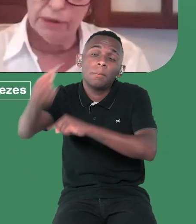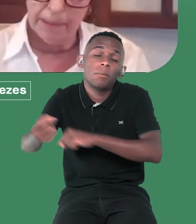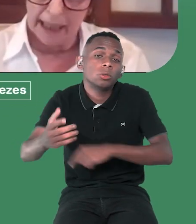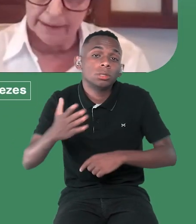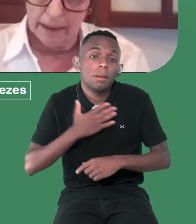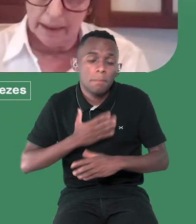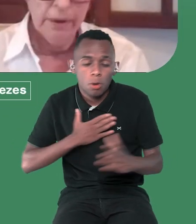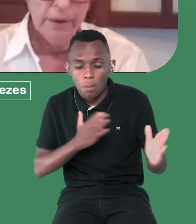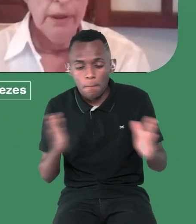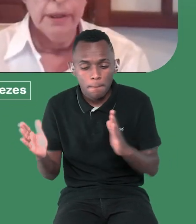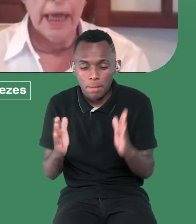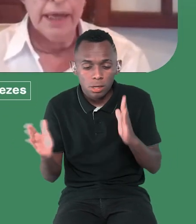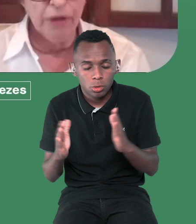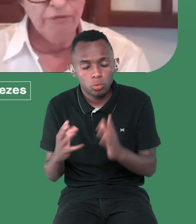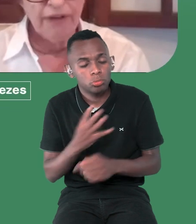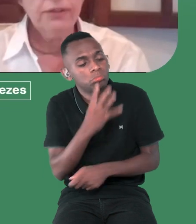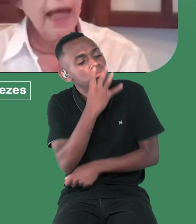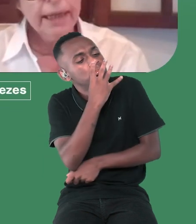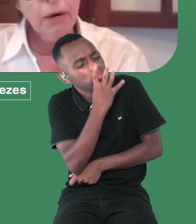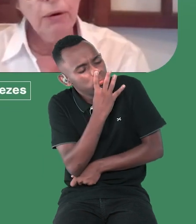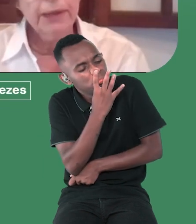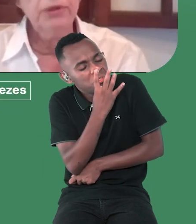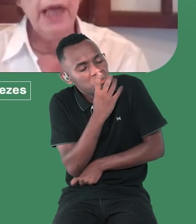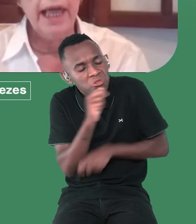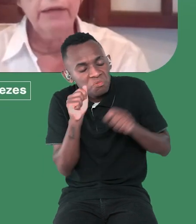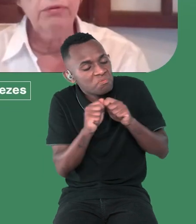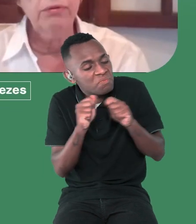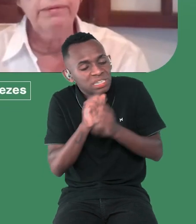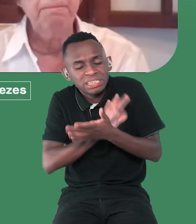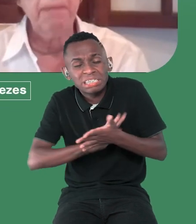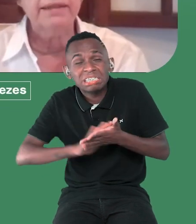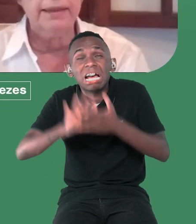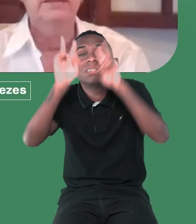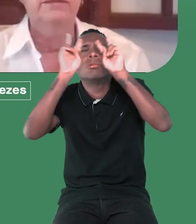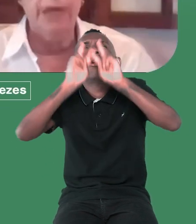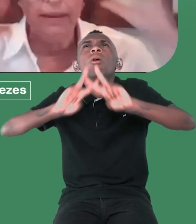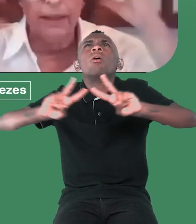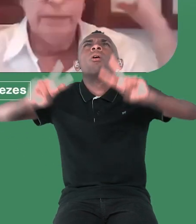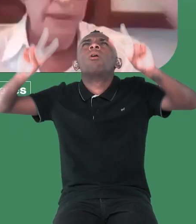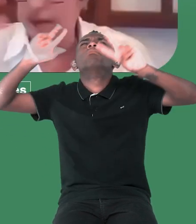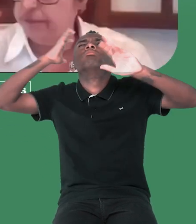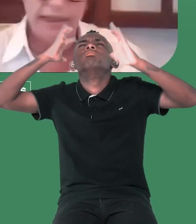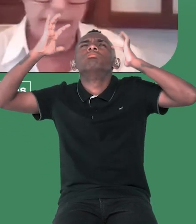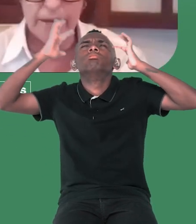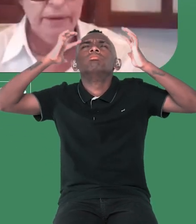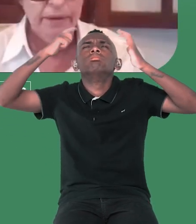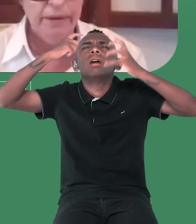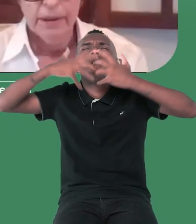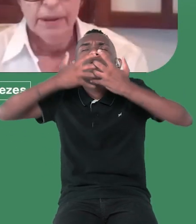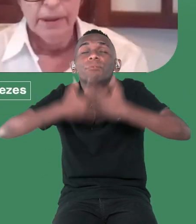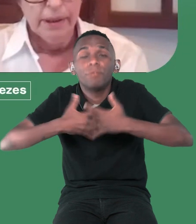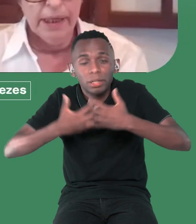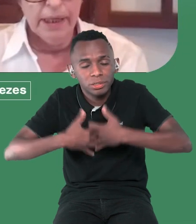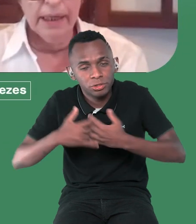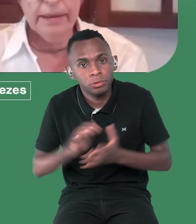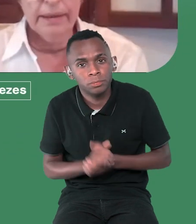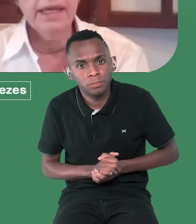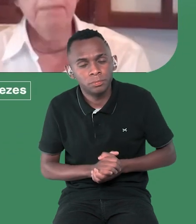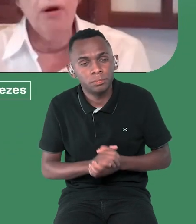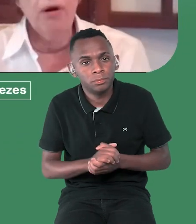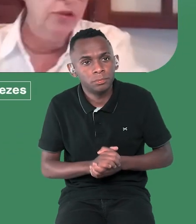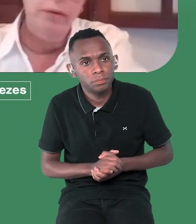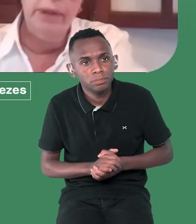ele tem asas de borboleta. Ela foi pesquisar a borboleta que tem asas de vidro, aí ela trouxe